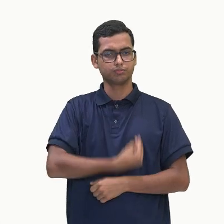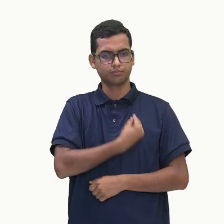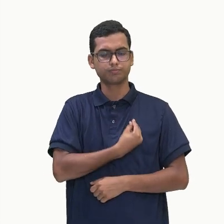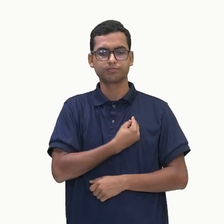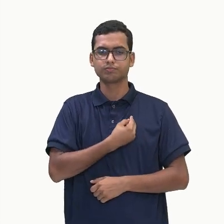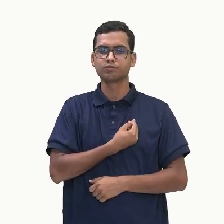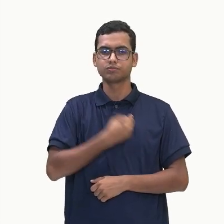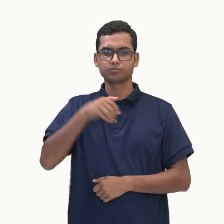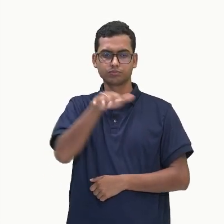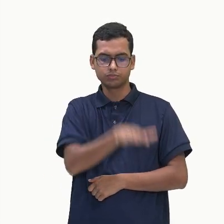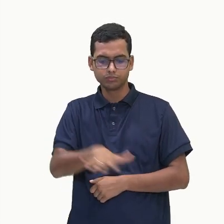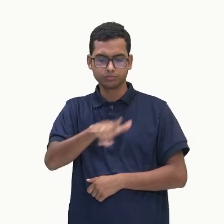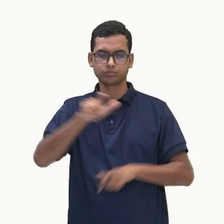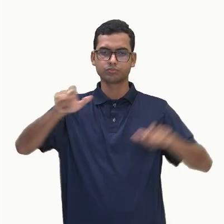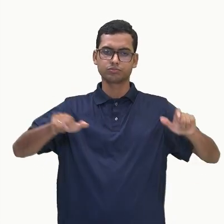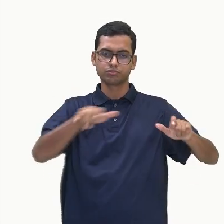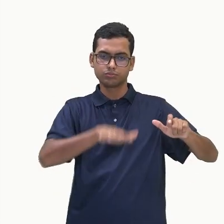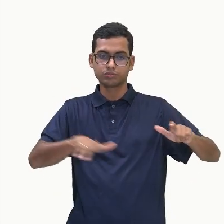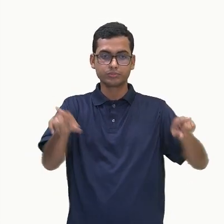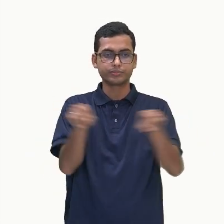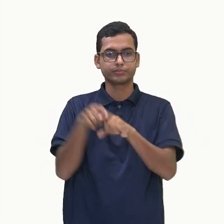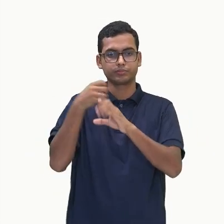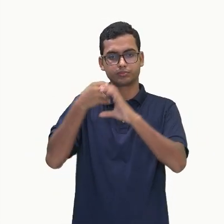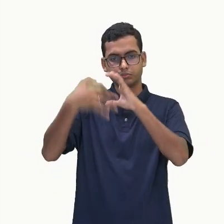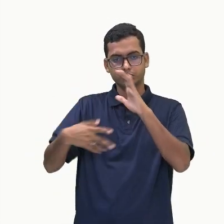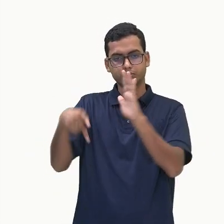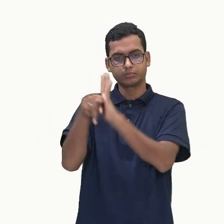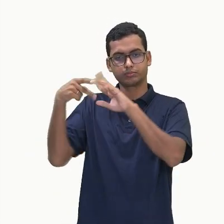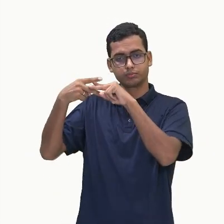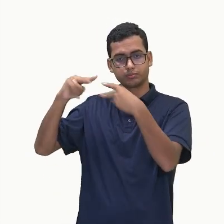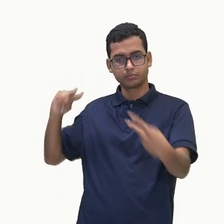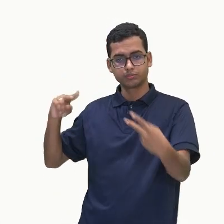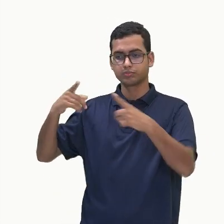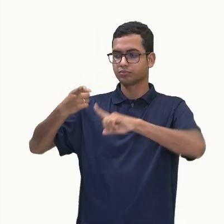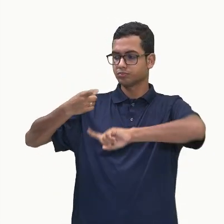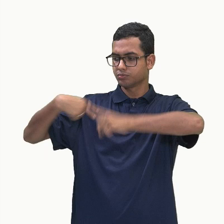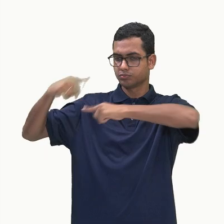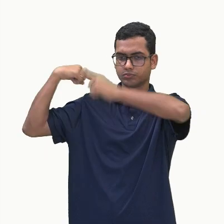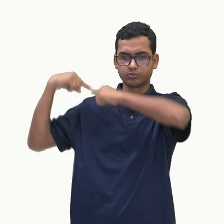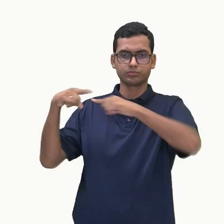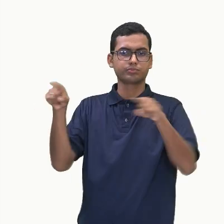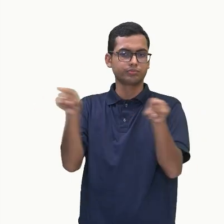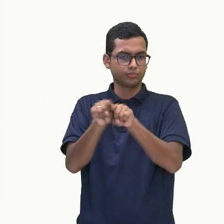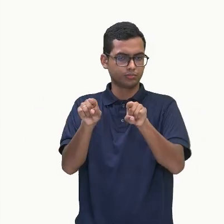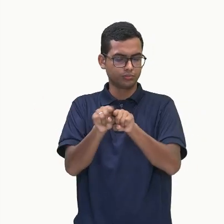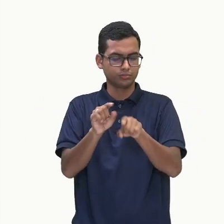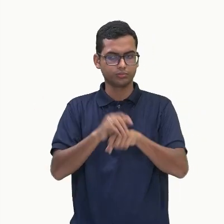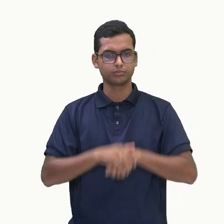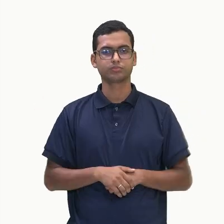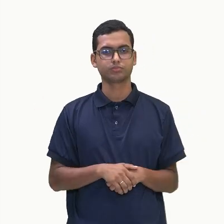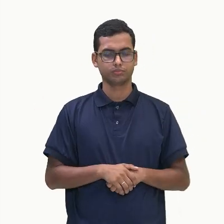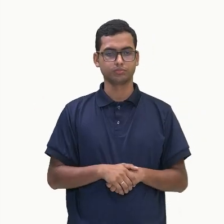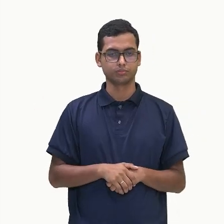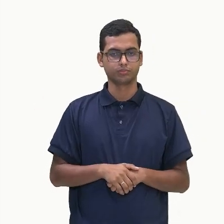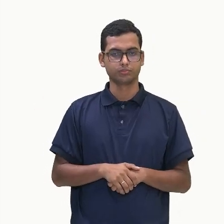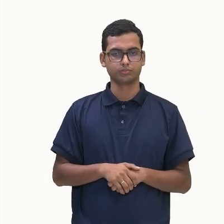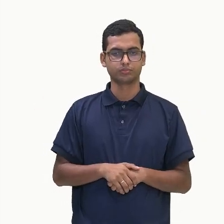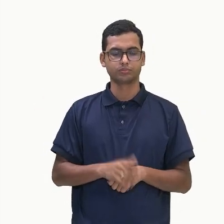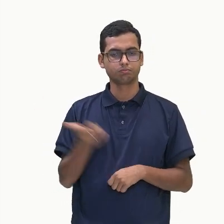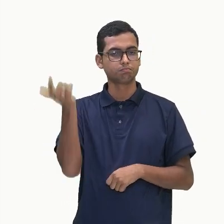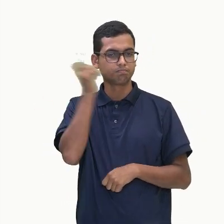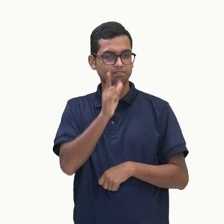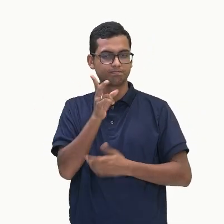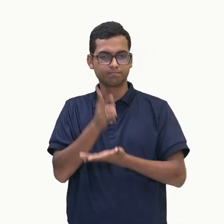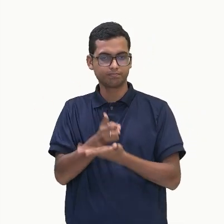e também as características genéticas aos seus descendentes. E assim a espécie se